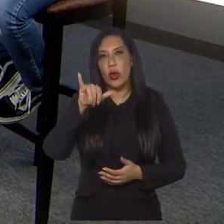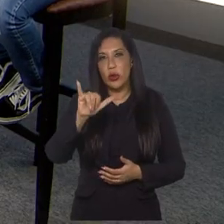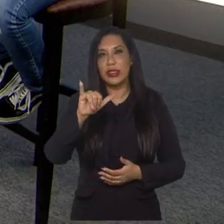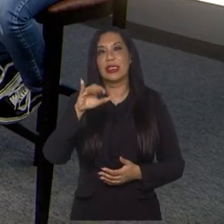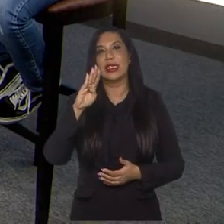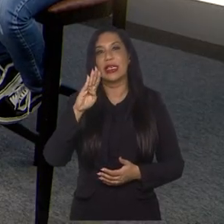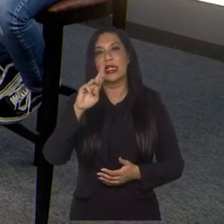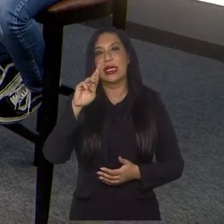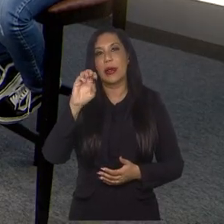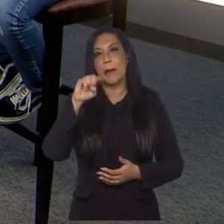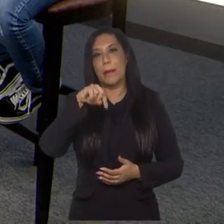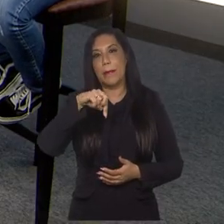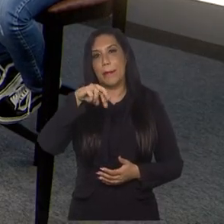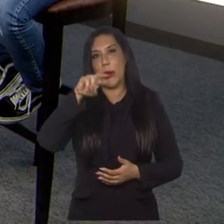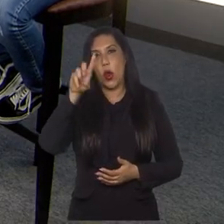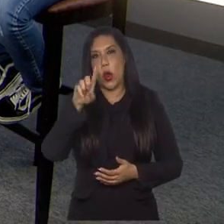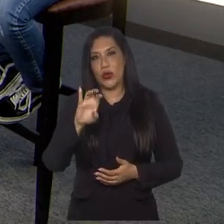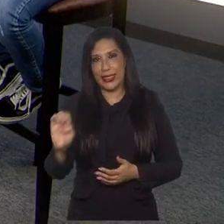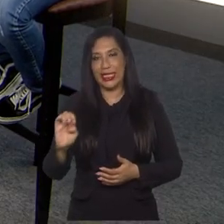bronze.